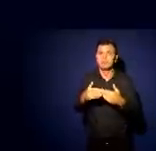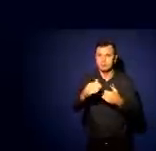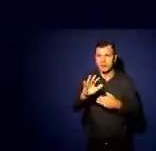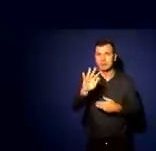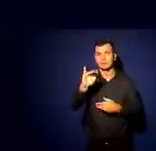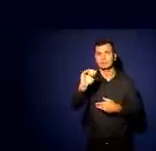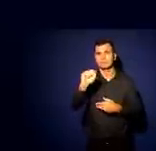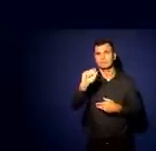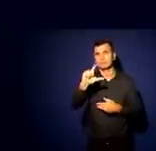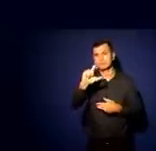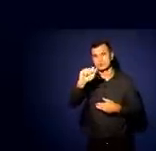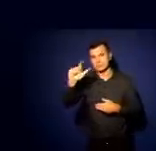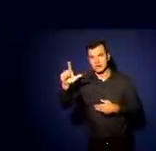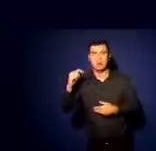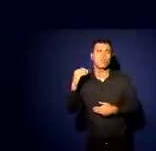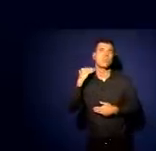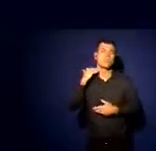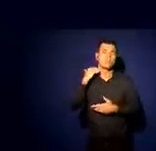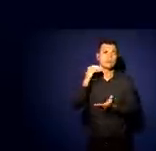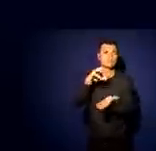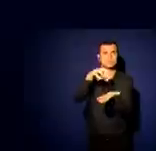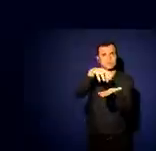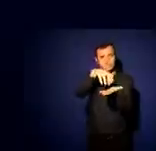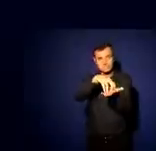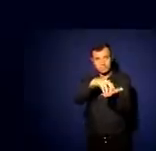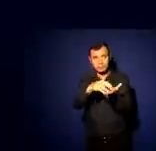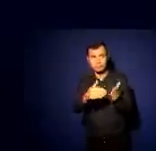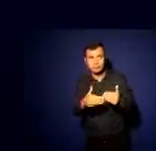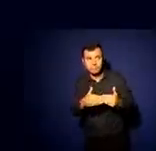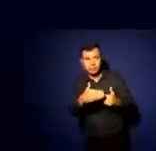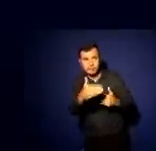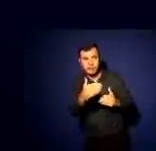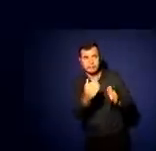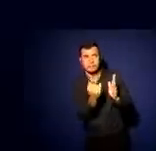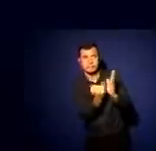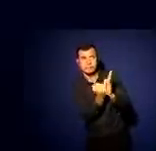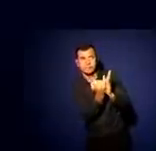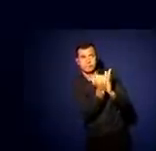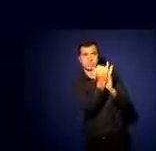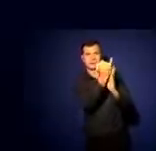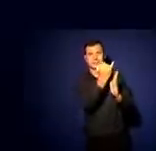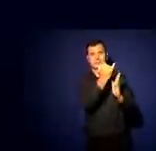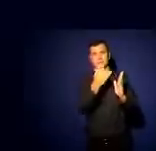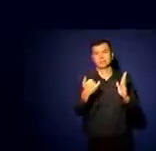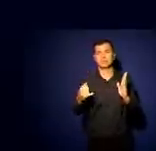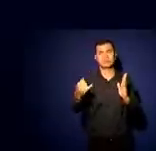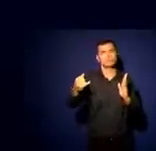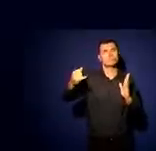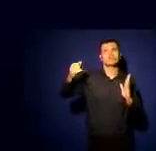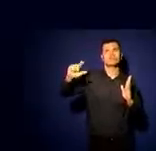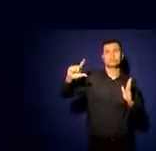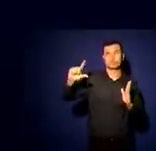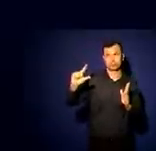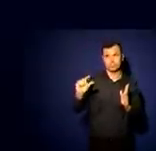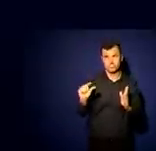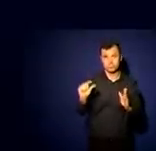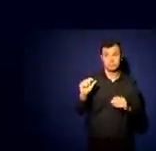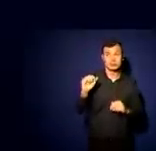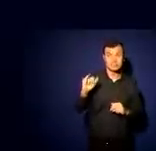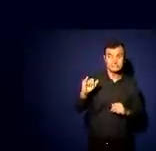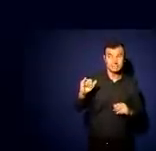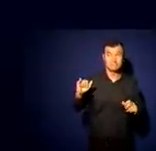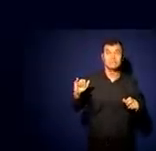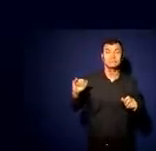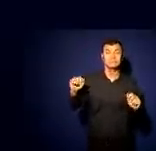fiscal para fazer com que o banco central recore as expectativas de inflação e comece um corte de juros se isso acontecer aí tem realmente